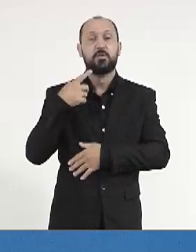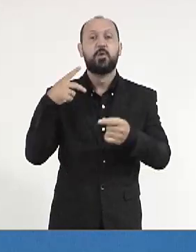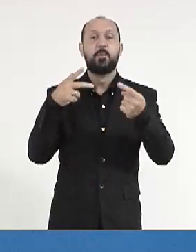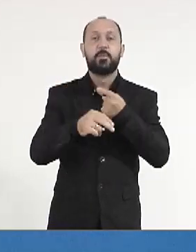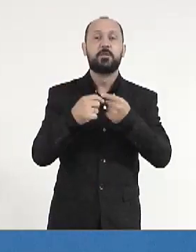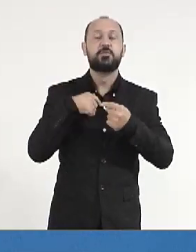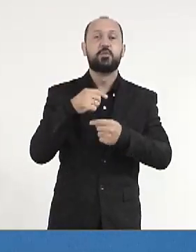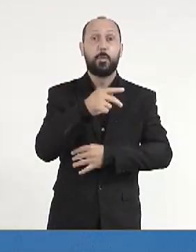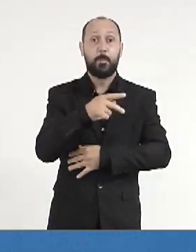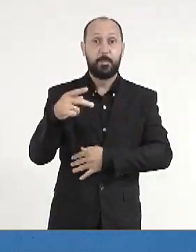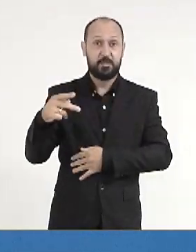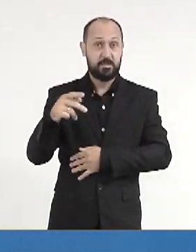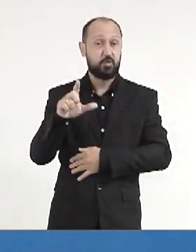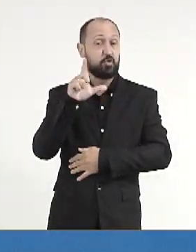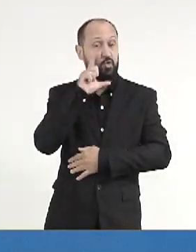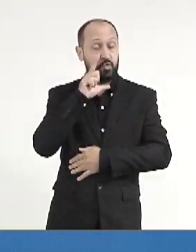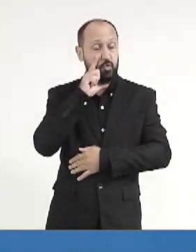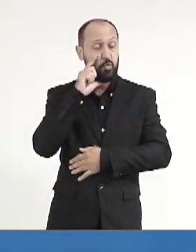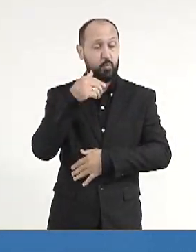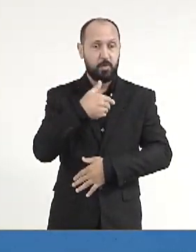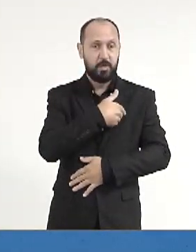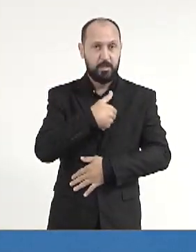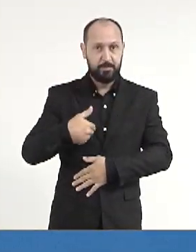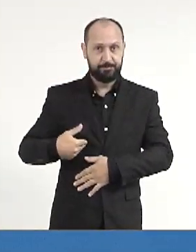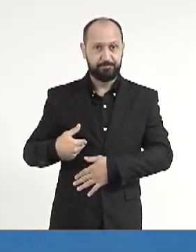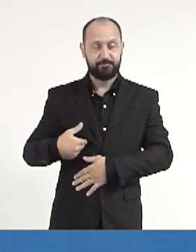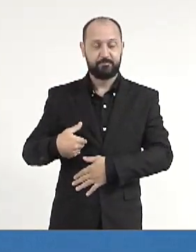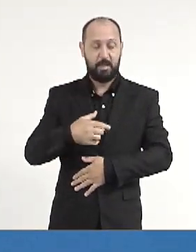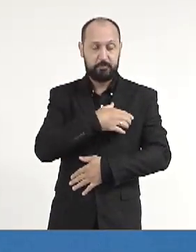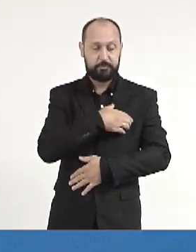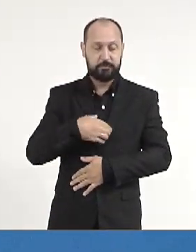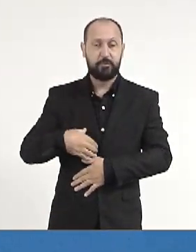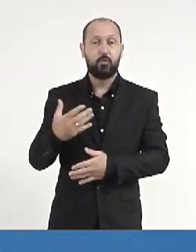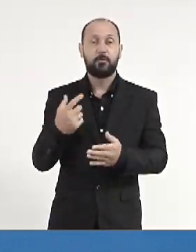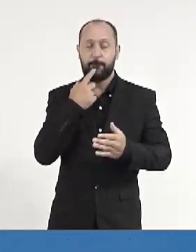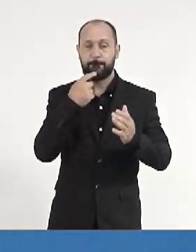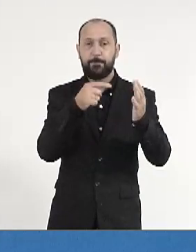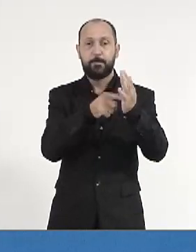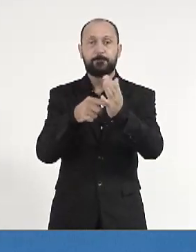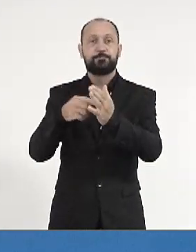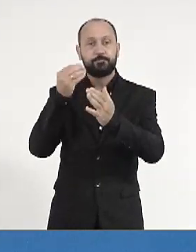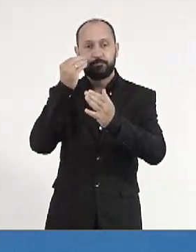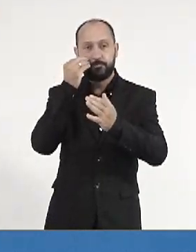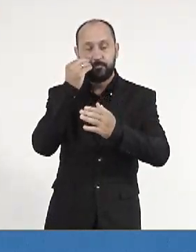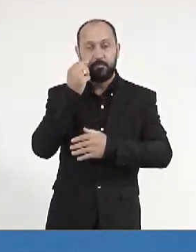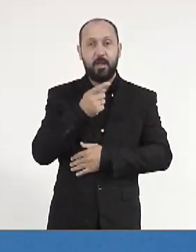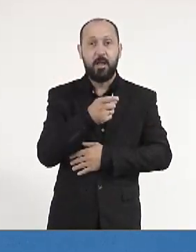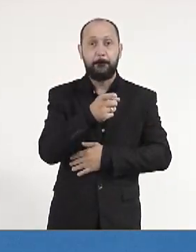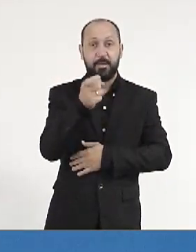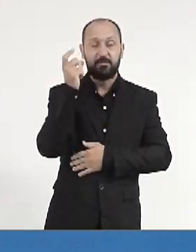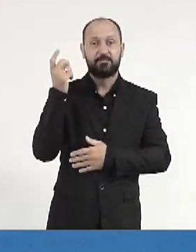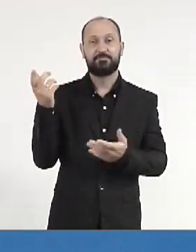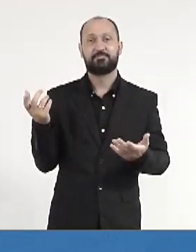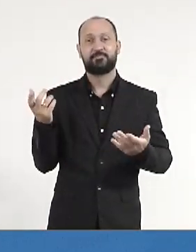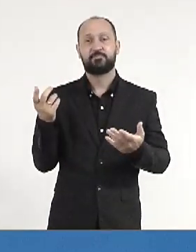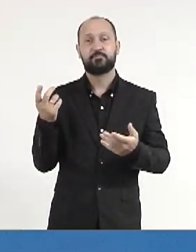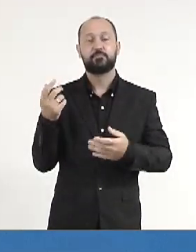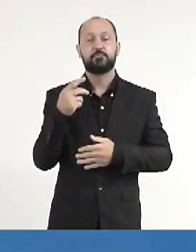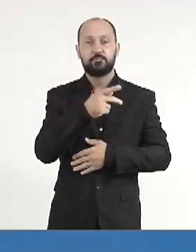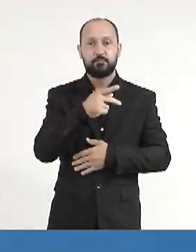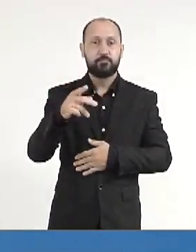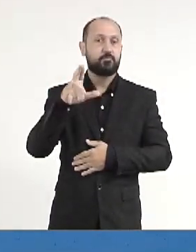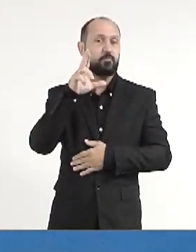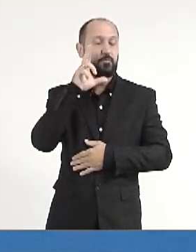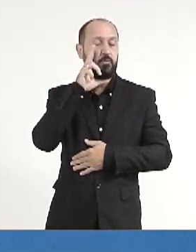posse do presidente Lula, e hoje vieram à tona denúncias de que tentaram assassinar o